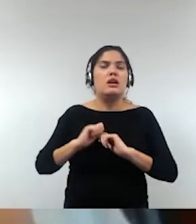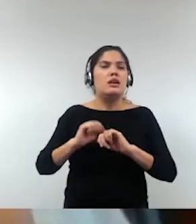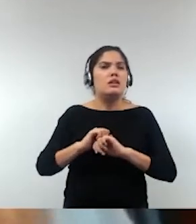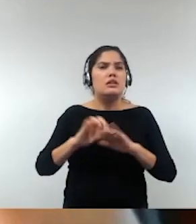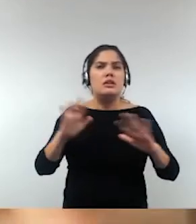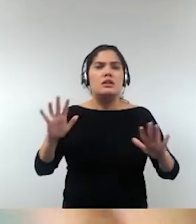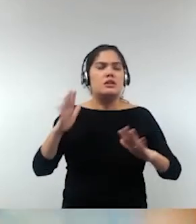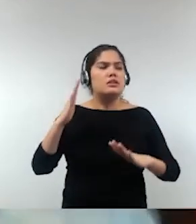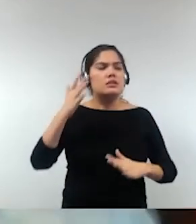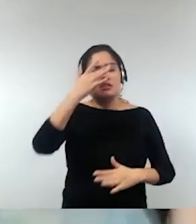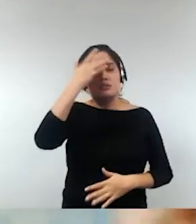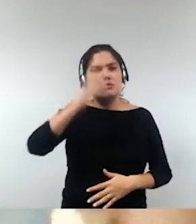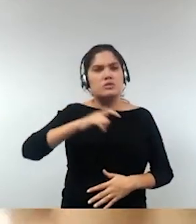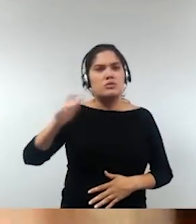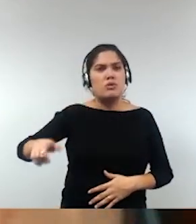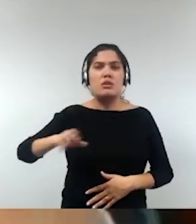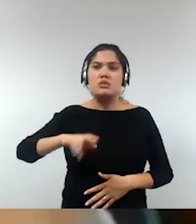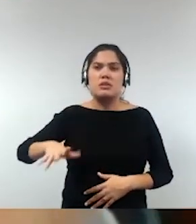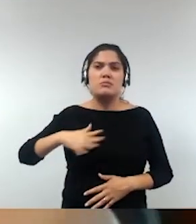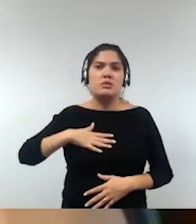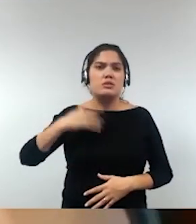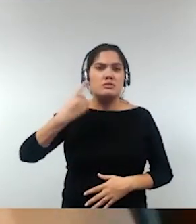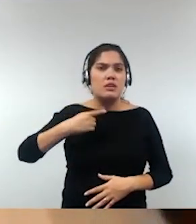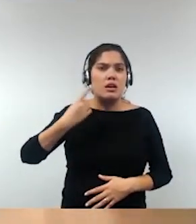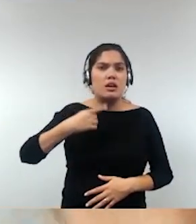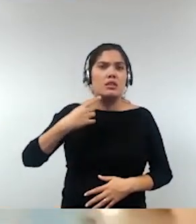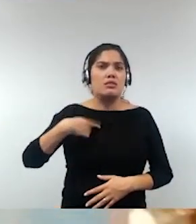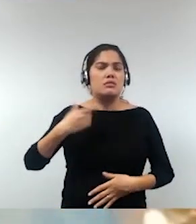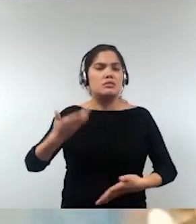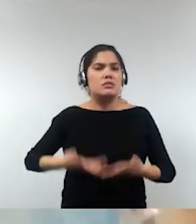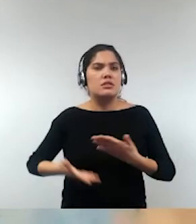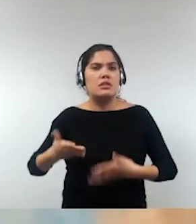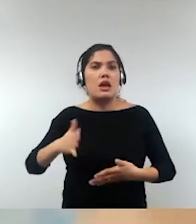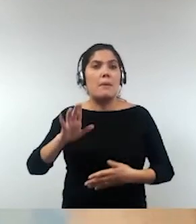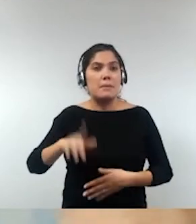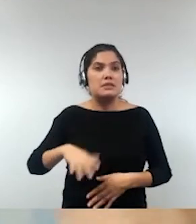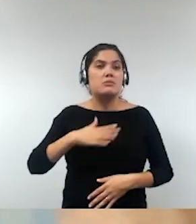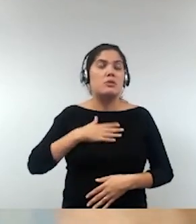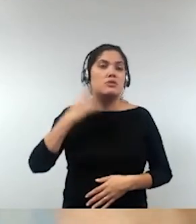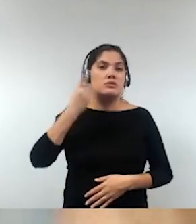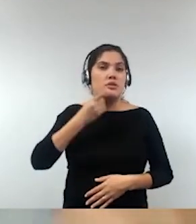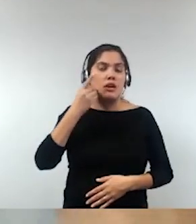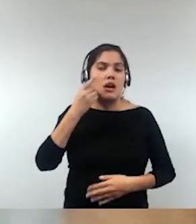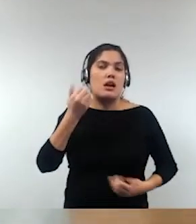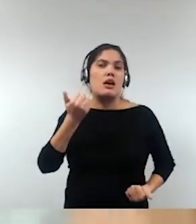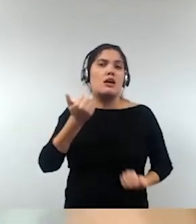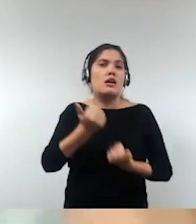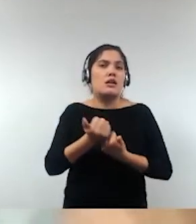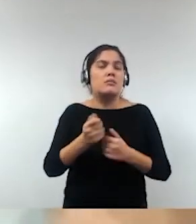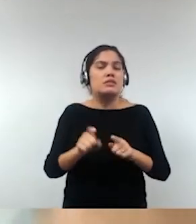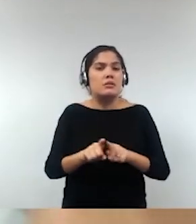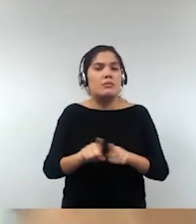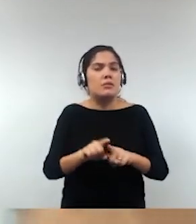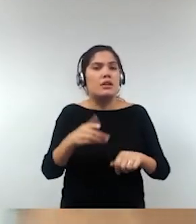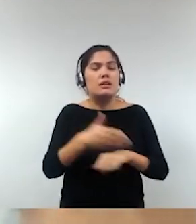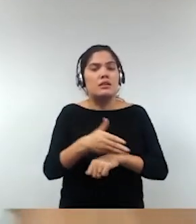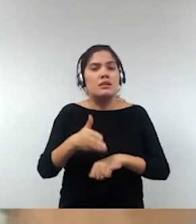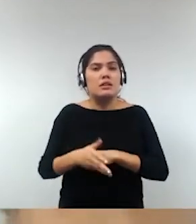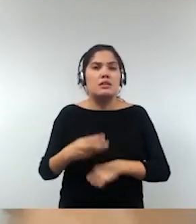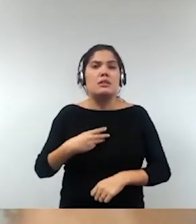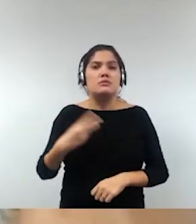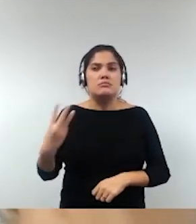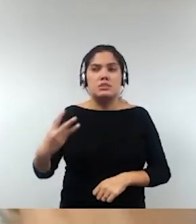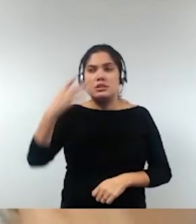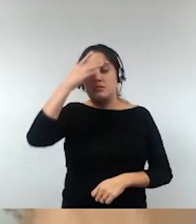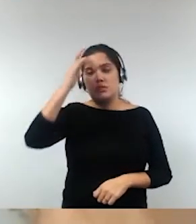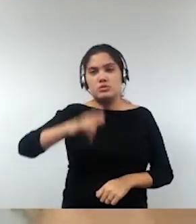às partes. Não é o meu advogado em entendimento com o outro, é o meu advogado me assessorando, mas com a participação de um terceiro que está